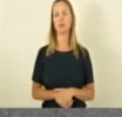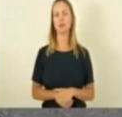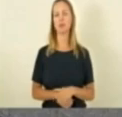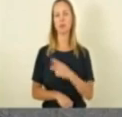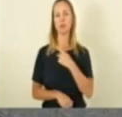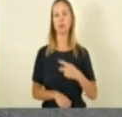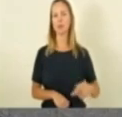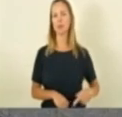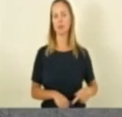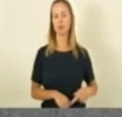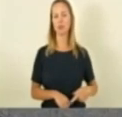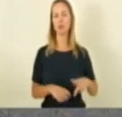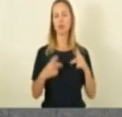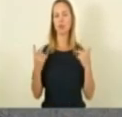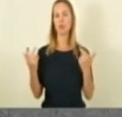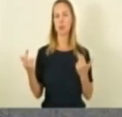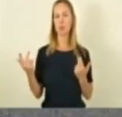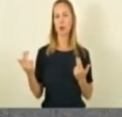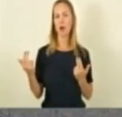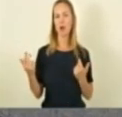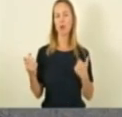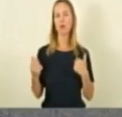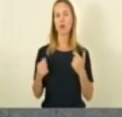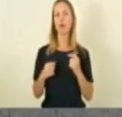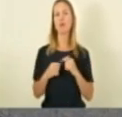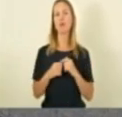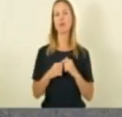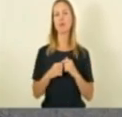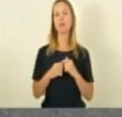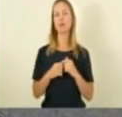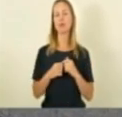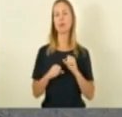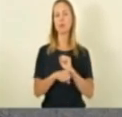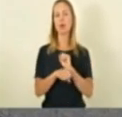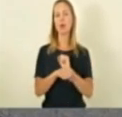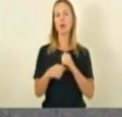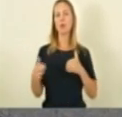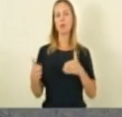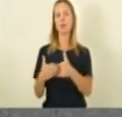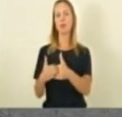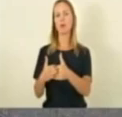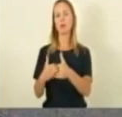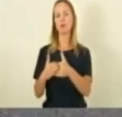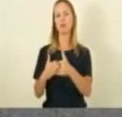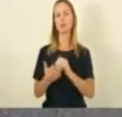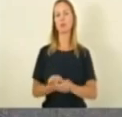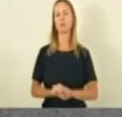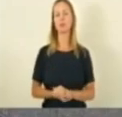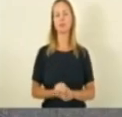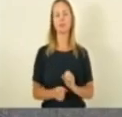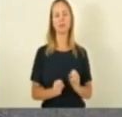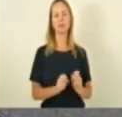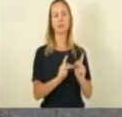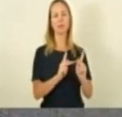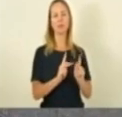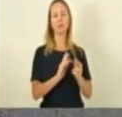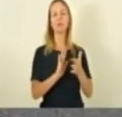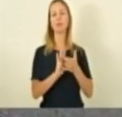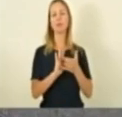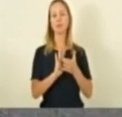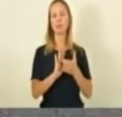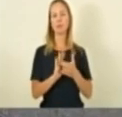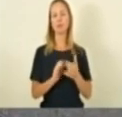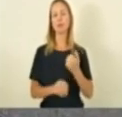Senhor presidente, da mesma forma, eu vou prevalecer do prazo regimental. É regimental, passamos ao